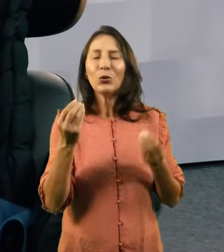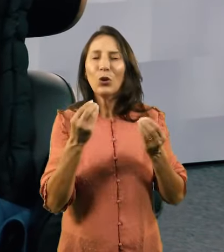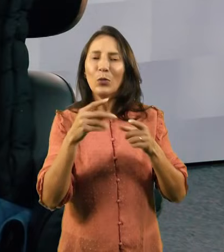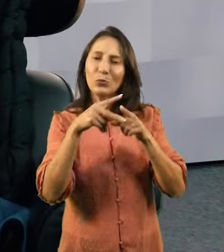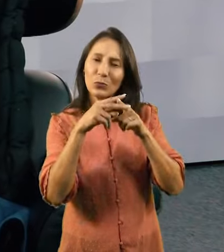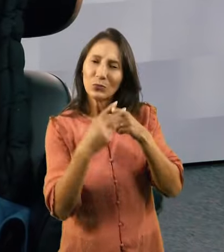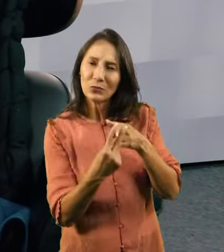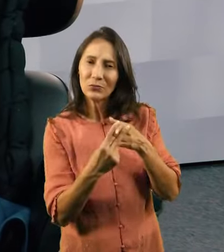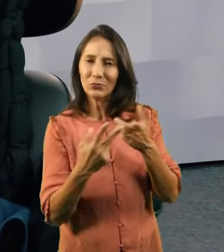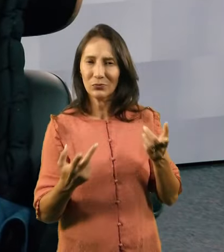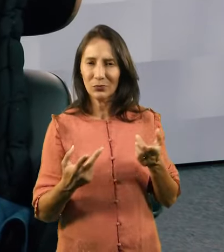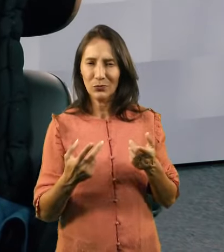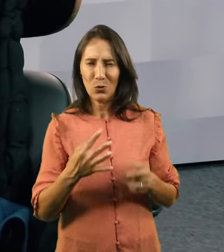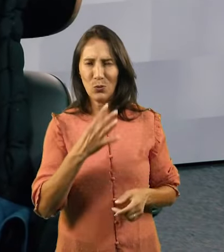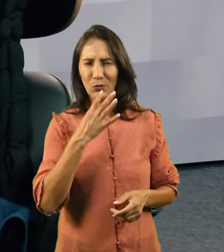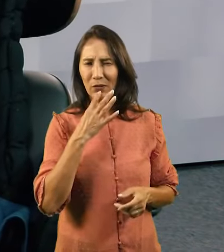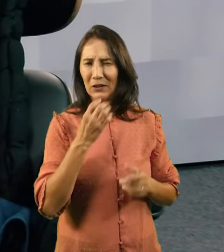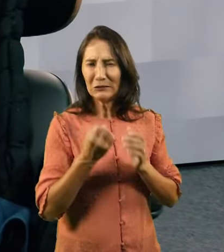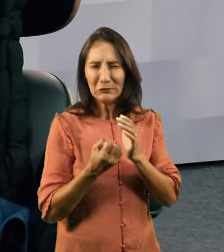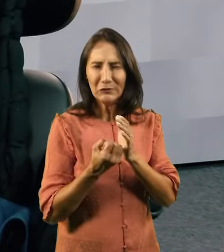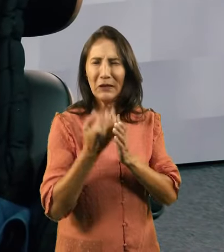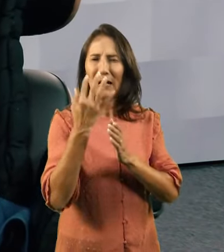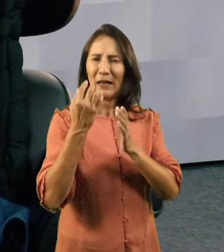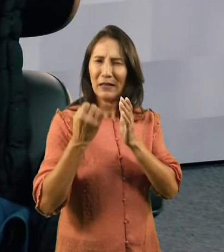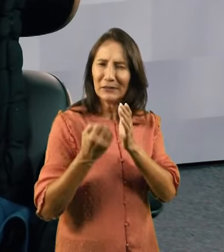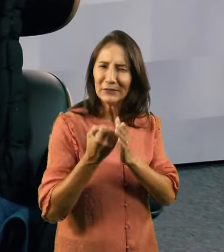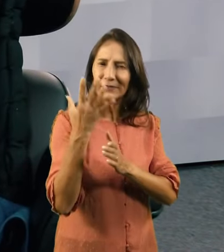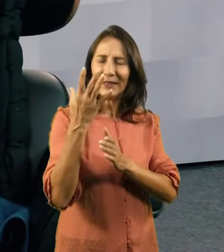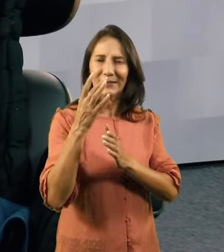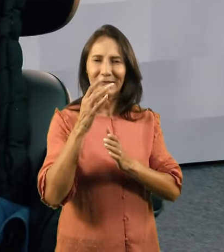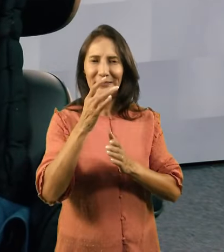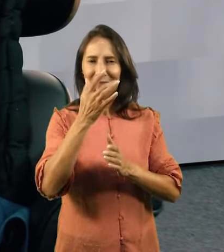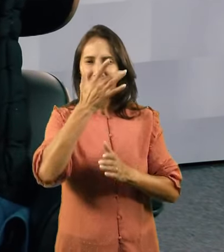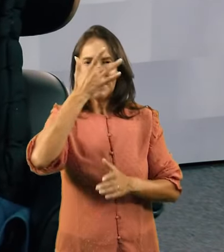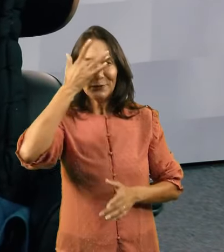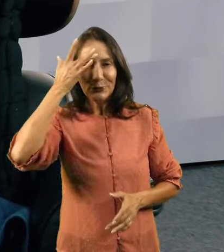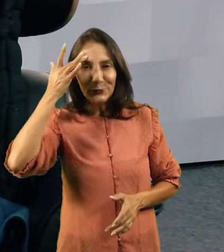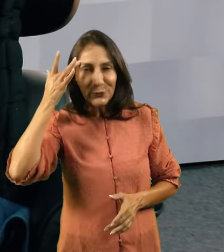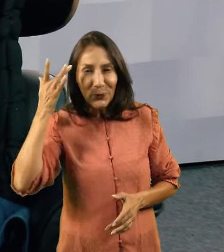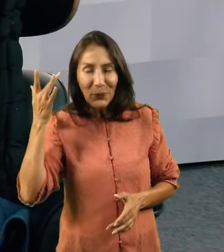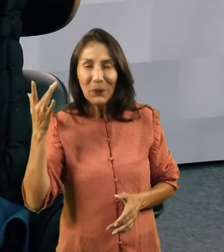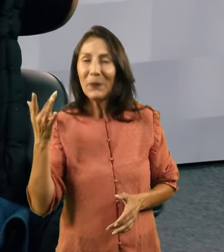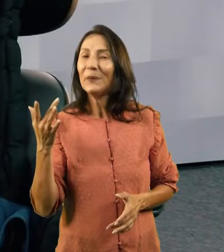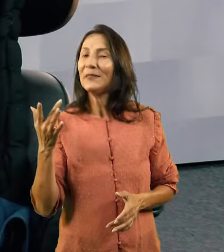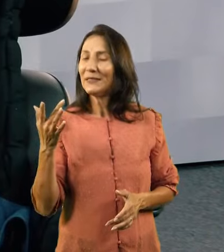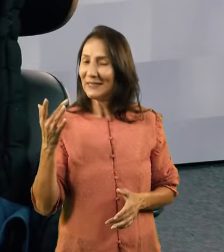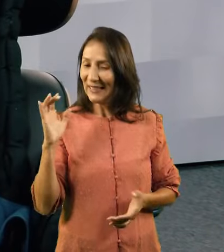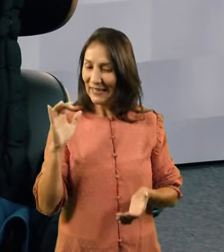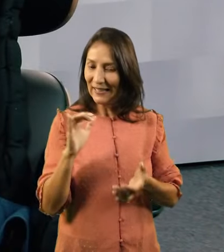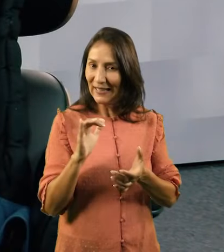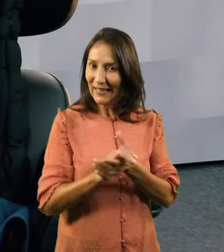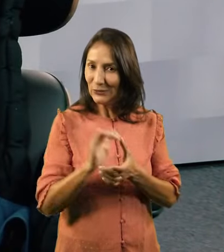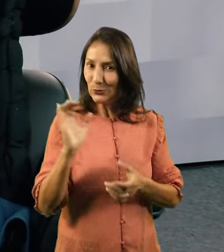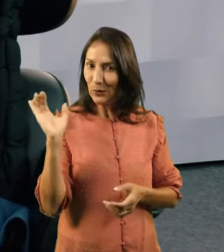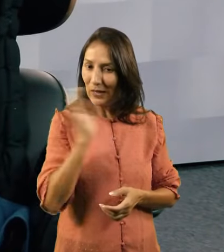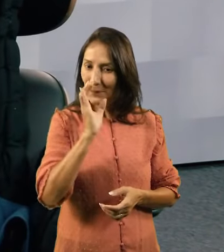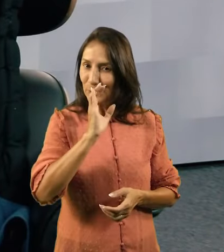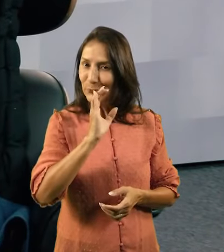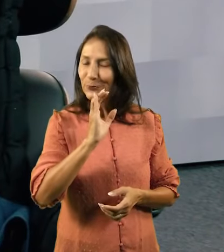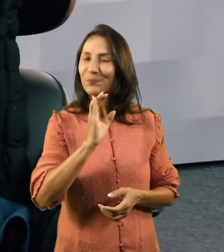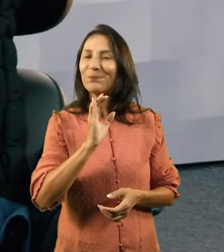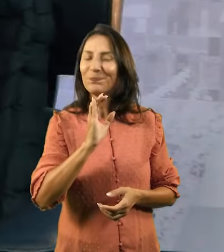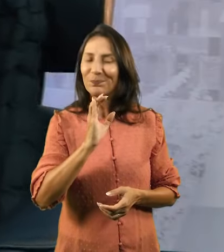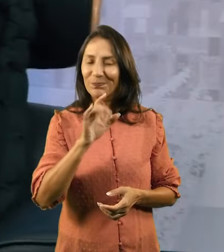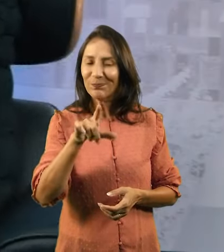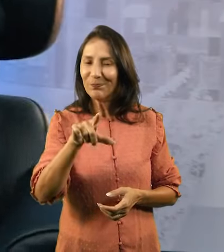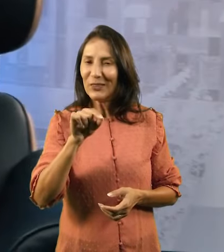conheço centenas e centenas e centenas de pessoas que casaram precipitadamente, que agiram